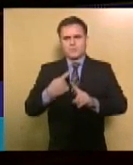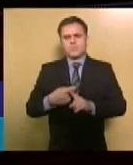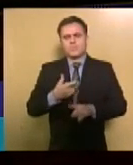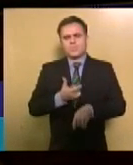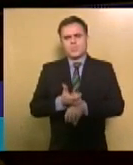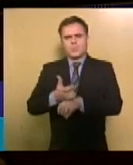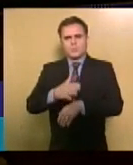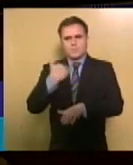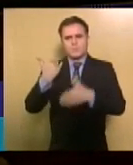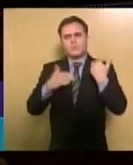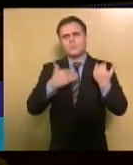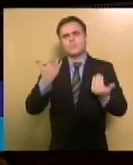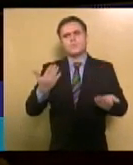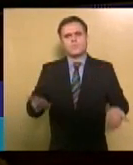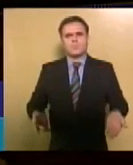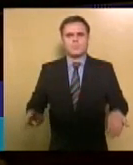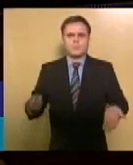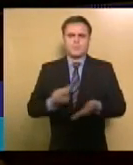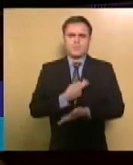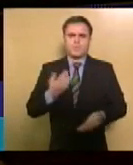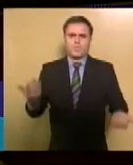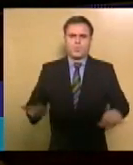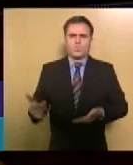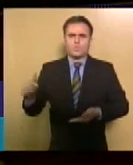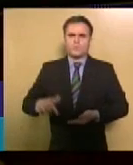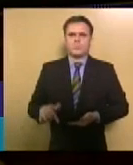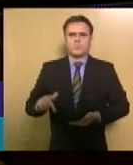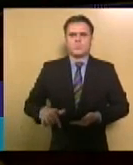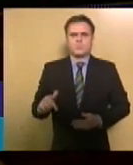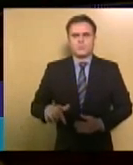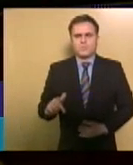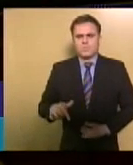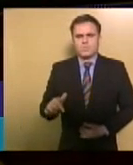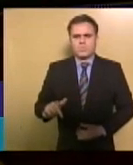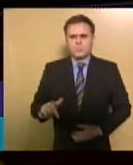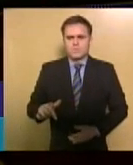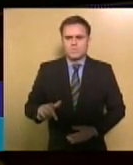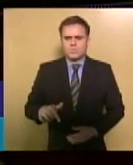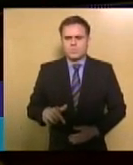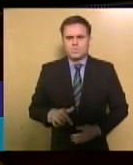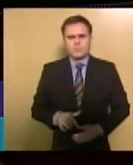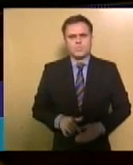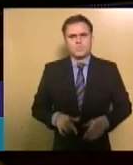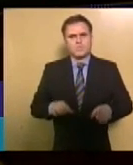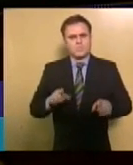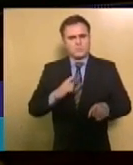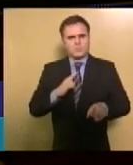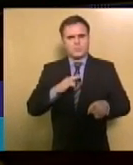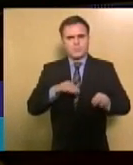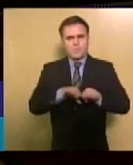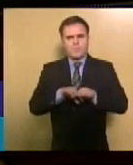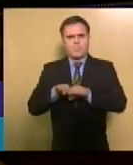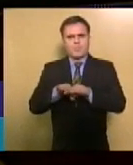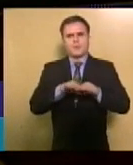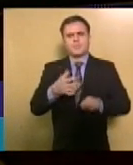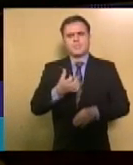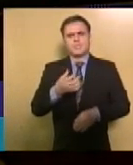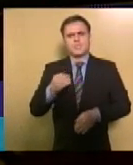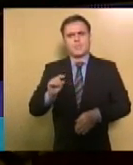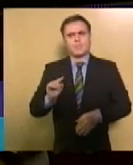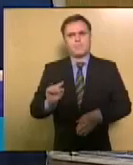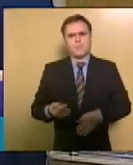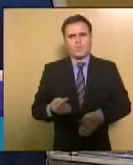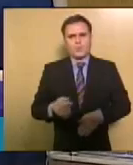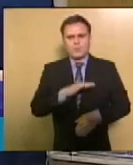a para fazer com que hoje a gente tenha eh esteja no nível no patamar de 60.000 homicídios por